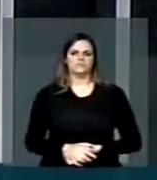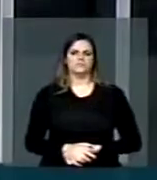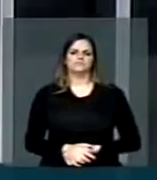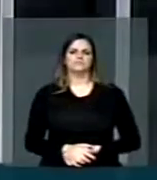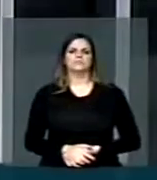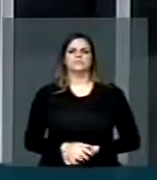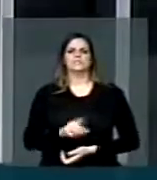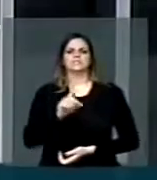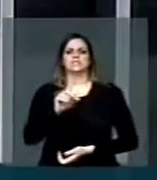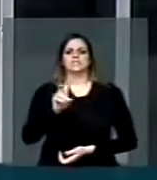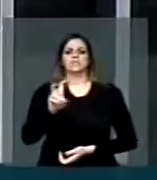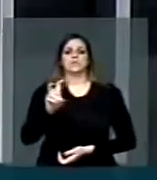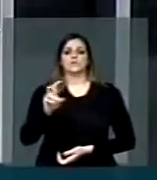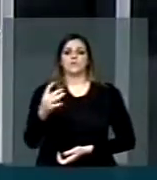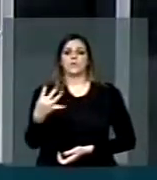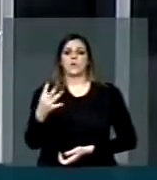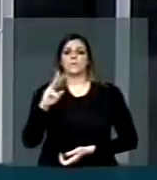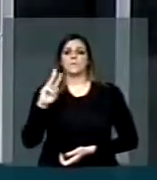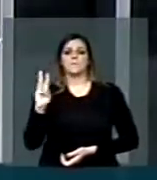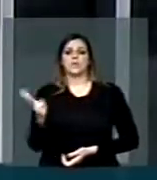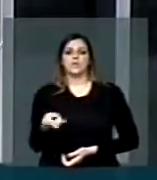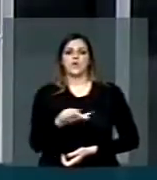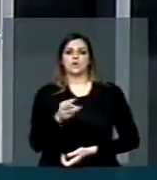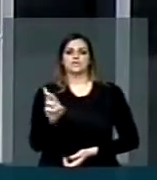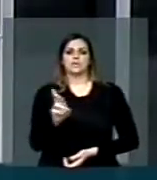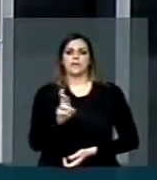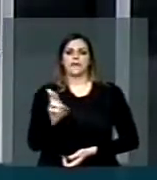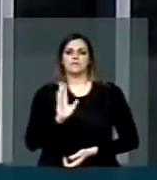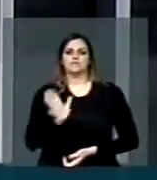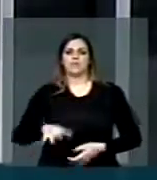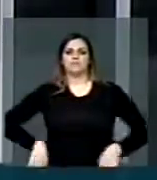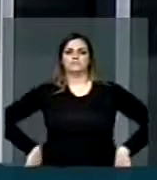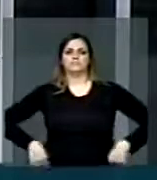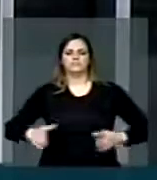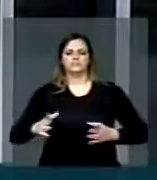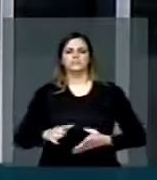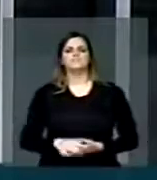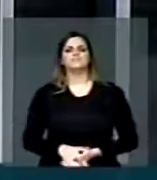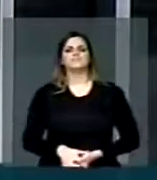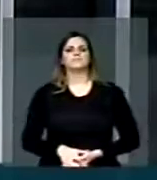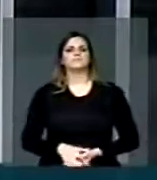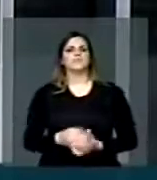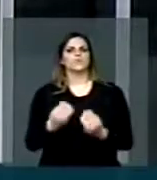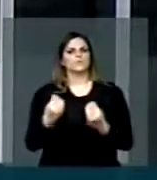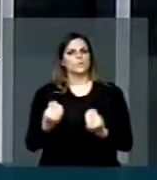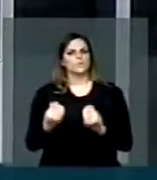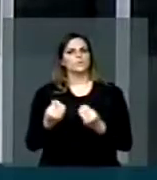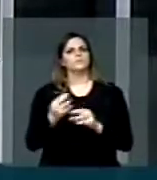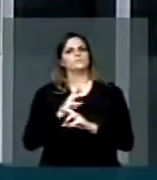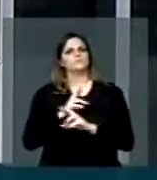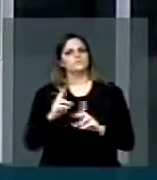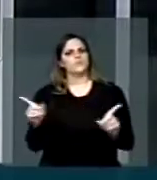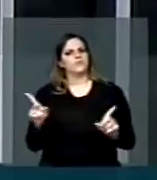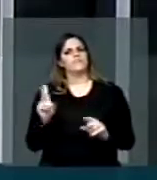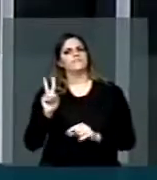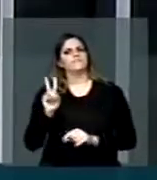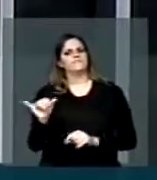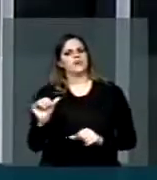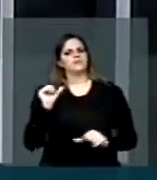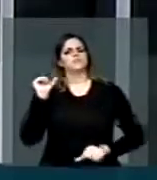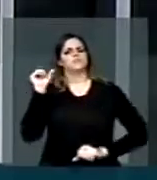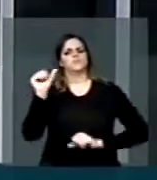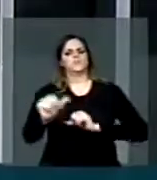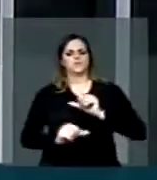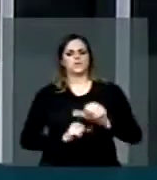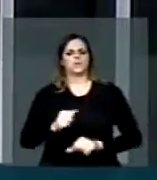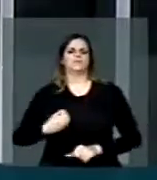também de 154 milhões de reais, para se ter uma ideia do impacto positivo que isso terá